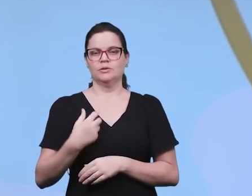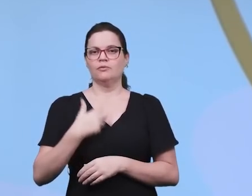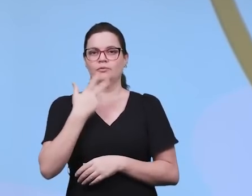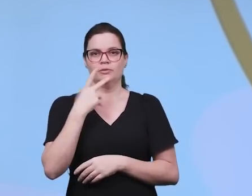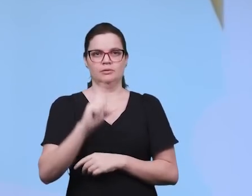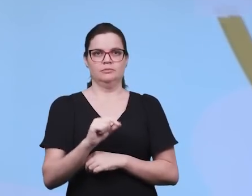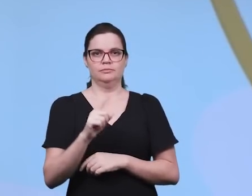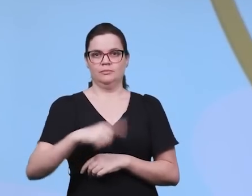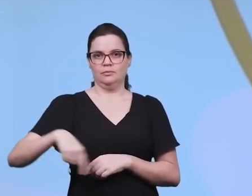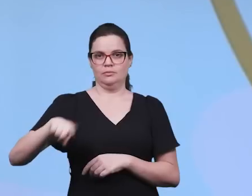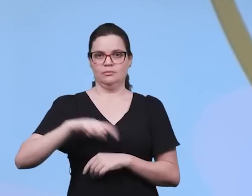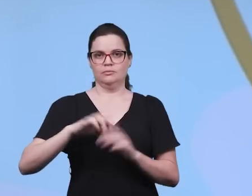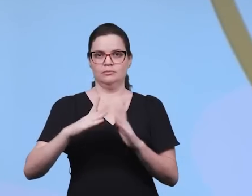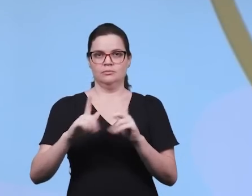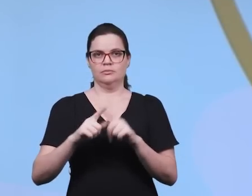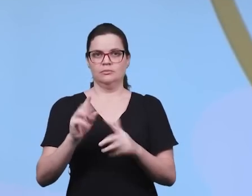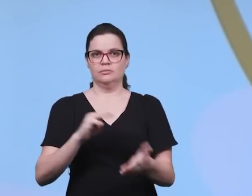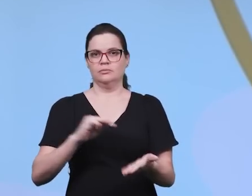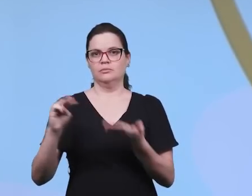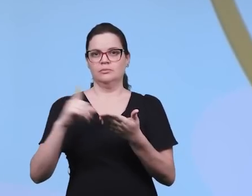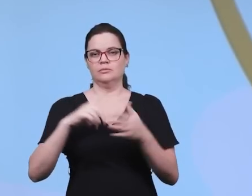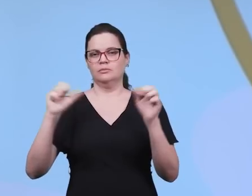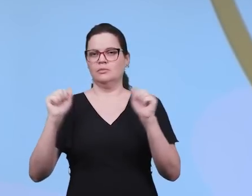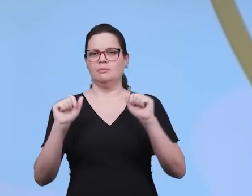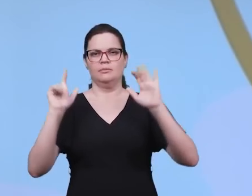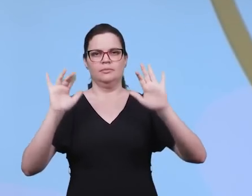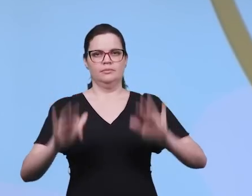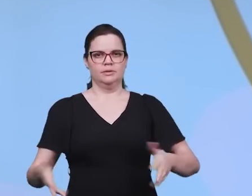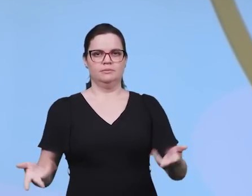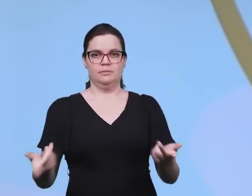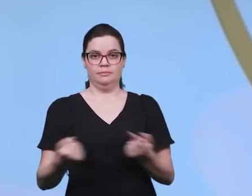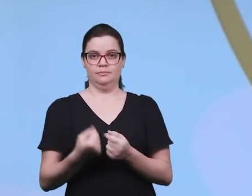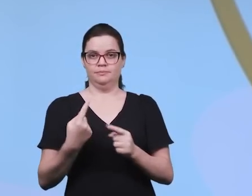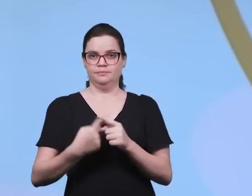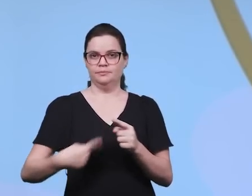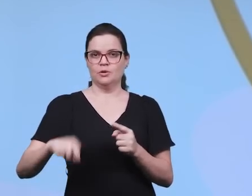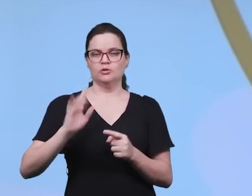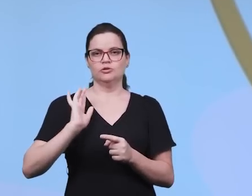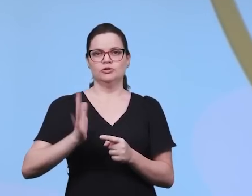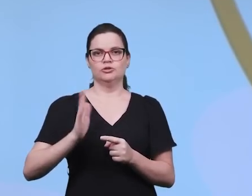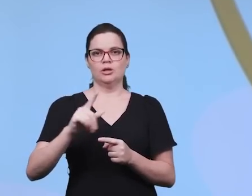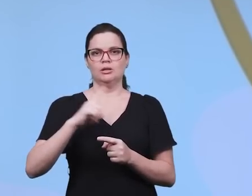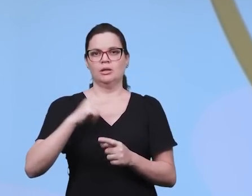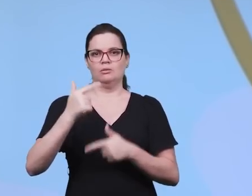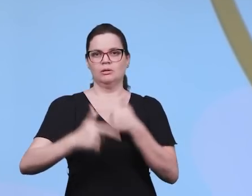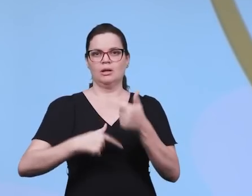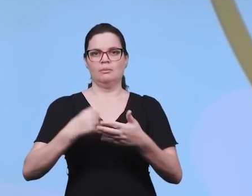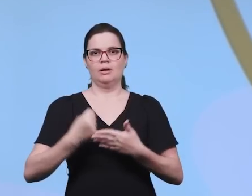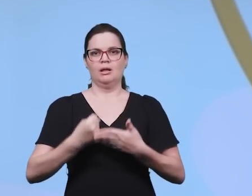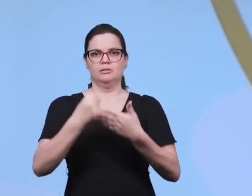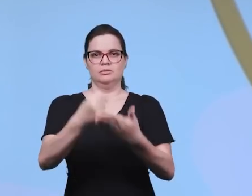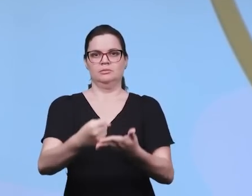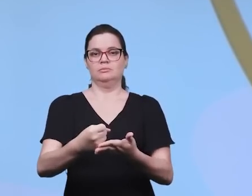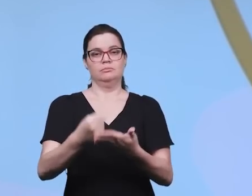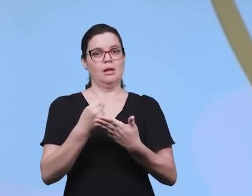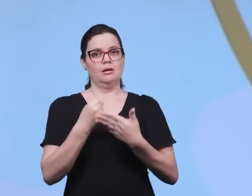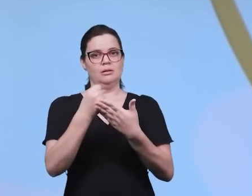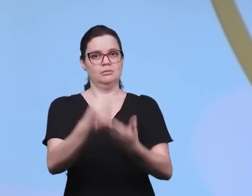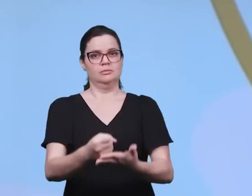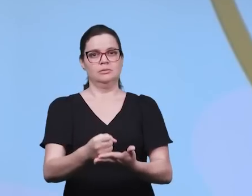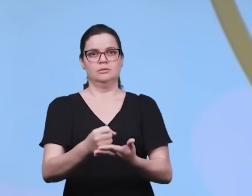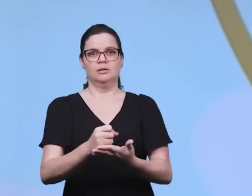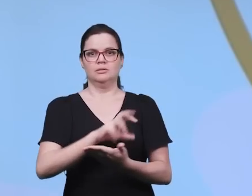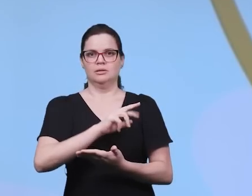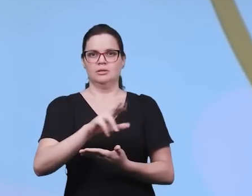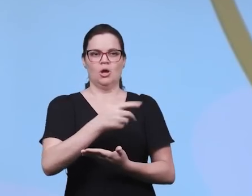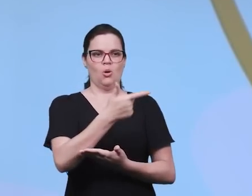seguinte: nós, na Igreja Cristã Maranata, nós temos tido uma bênção muito grande, porque nós fazemos já um trabalho chamado assistência. A assistência,